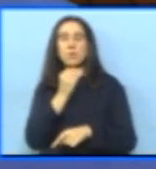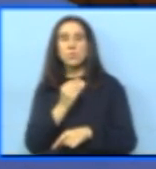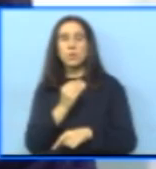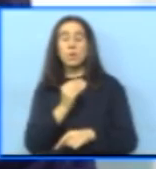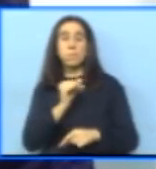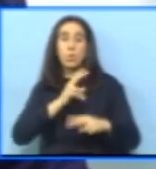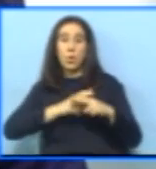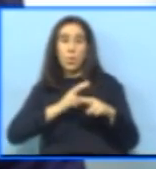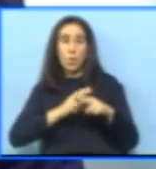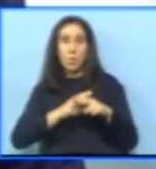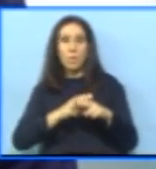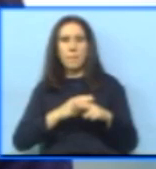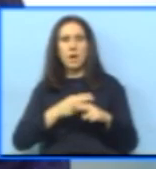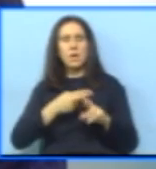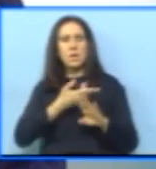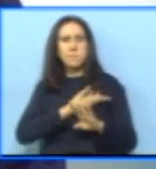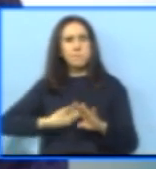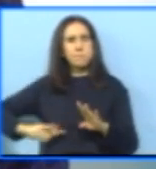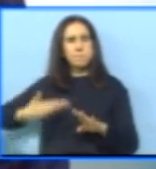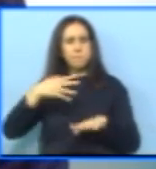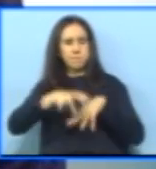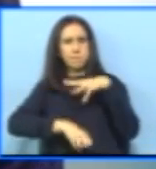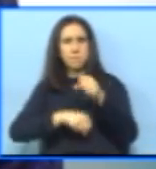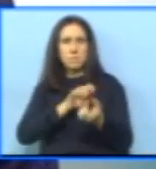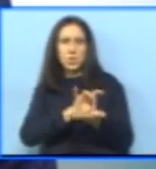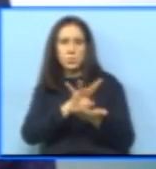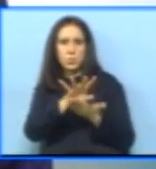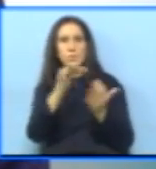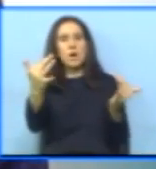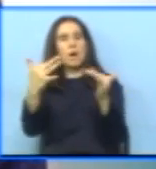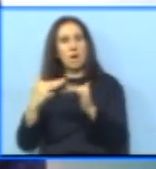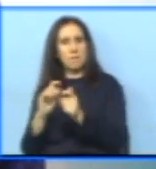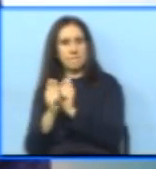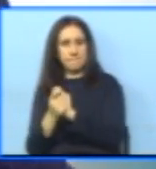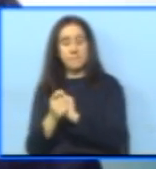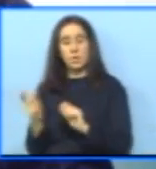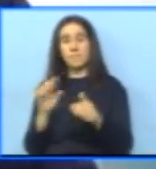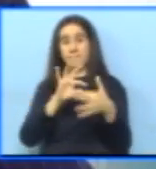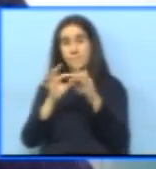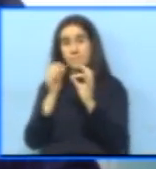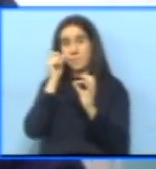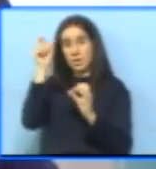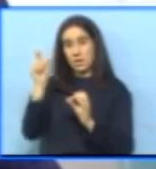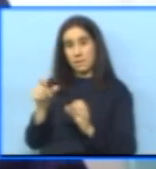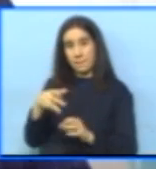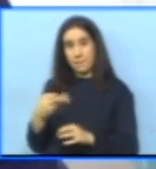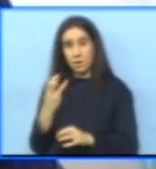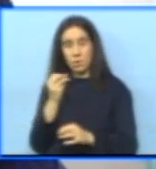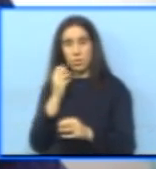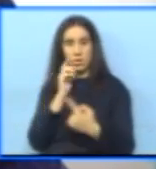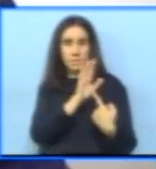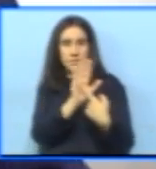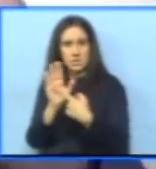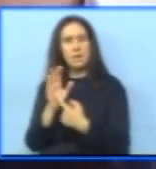outras partes do Império, da revolta que existia. Portanto, há aqui esta combinação que Paulo quer apresentar-se na sua fraqueza, na sua